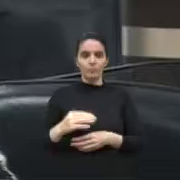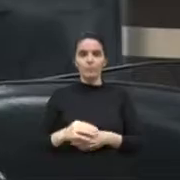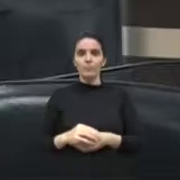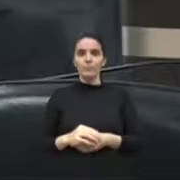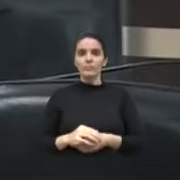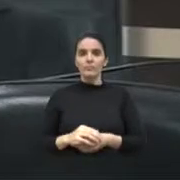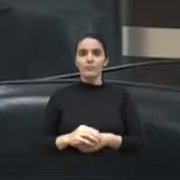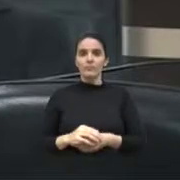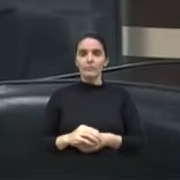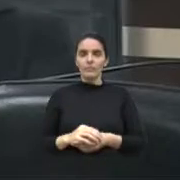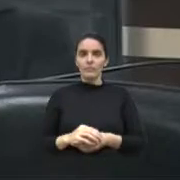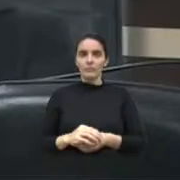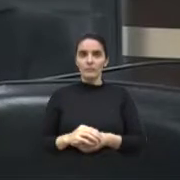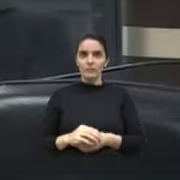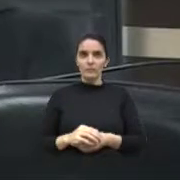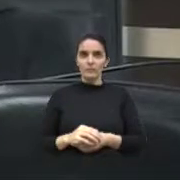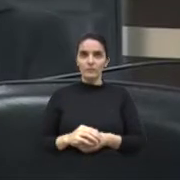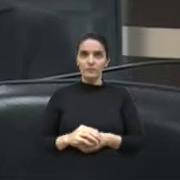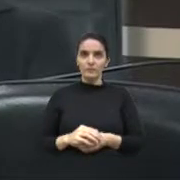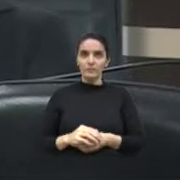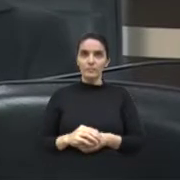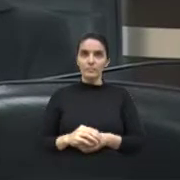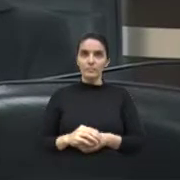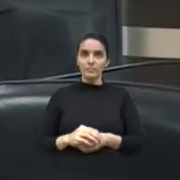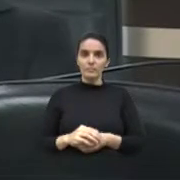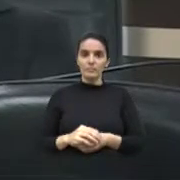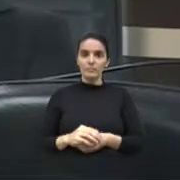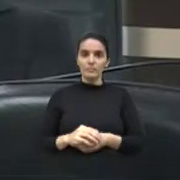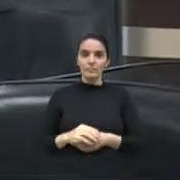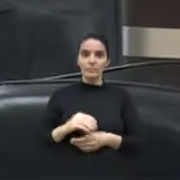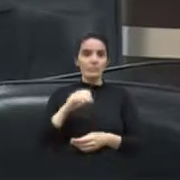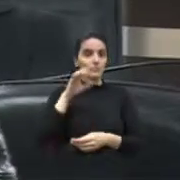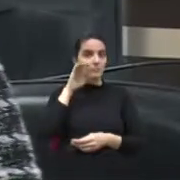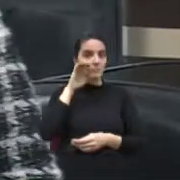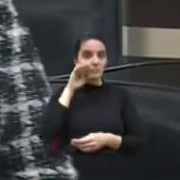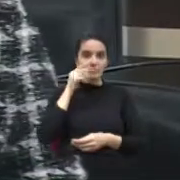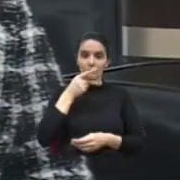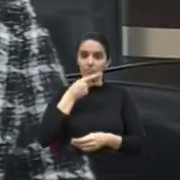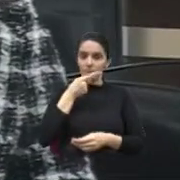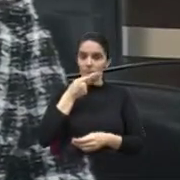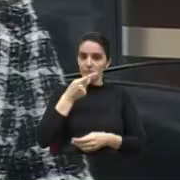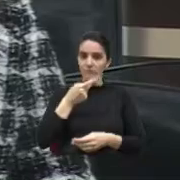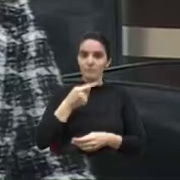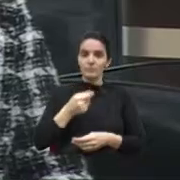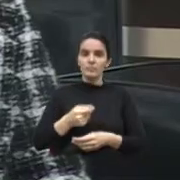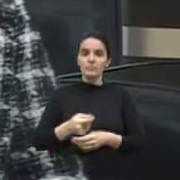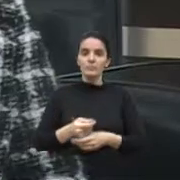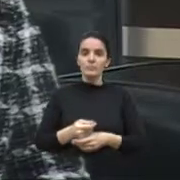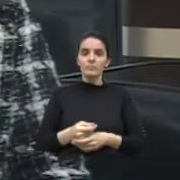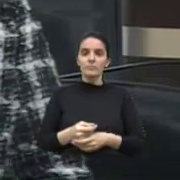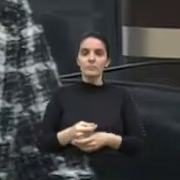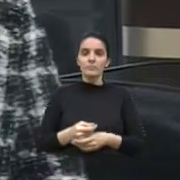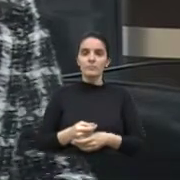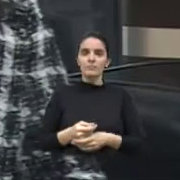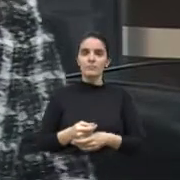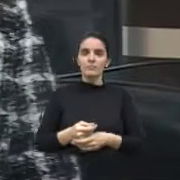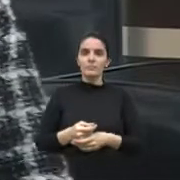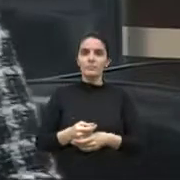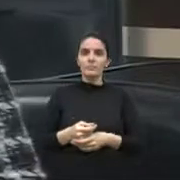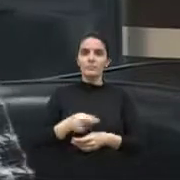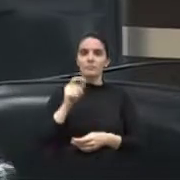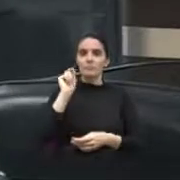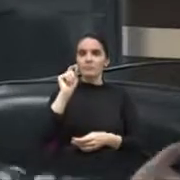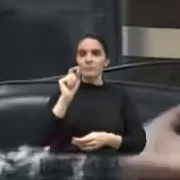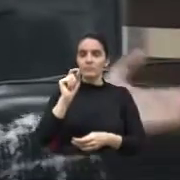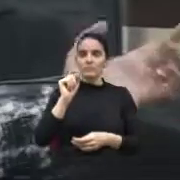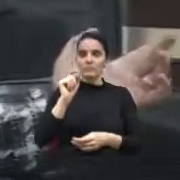requerimentos. E eu gostaria de dizer que ela foi até bem melhor atendida do que aqueles que são rotulados enquanto vereadores da